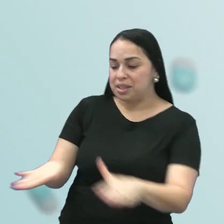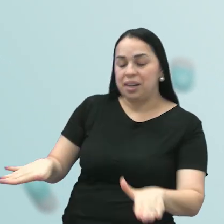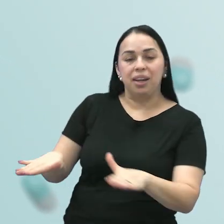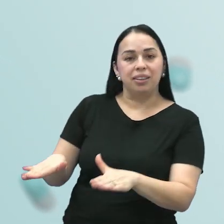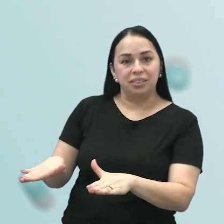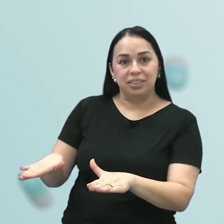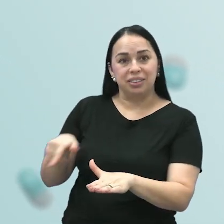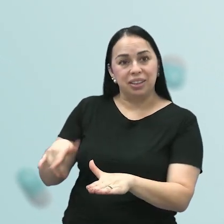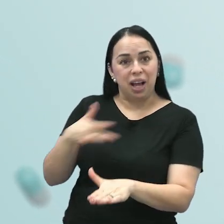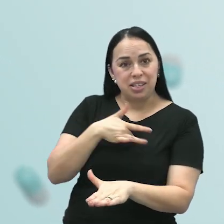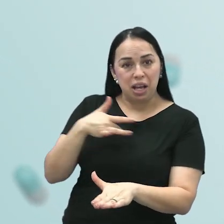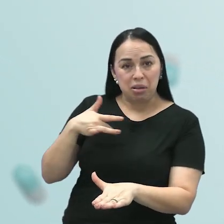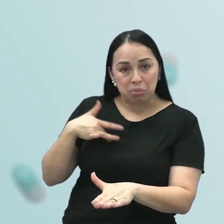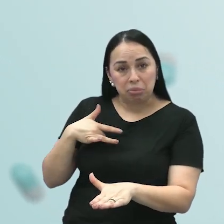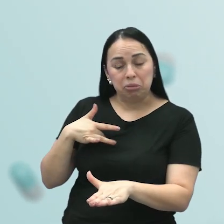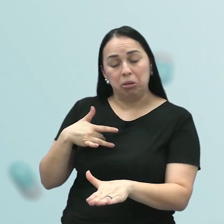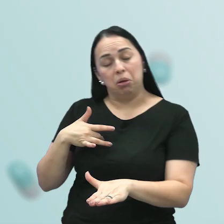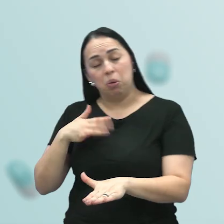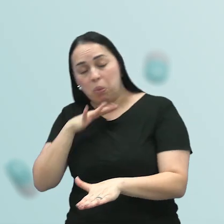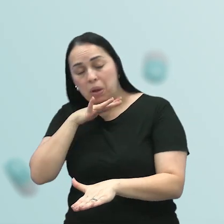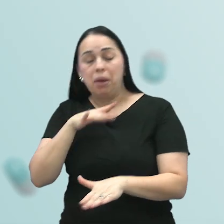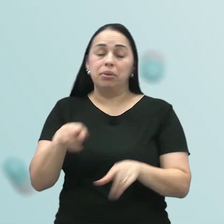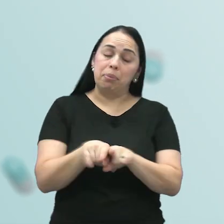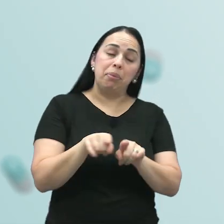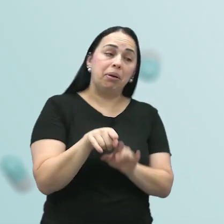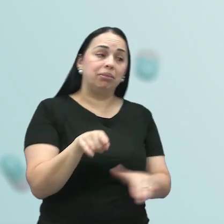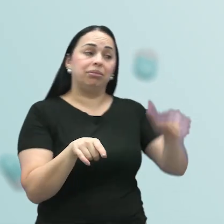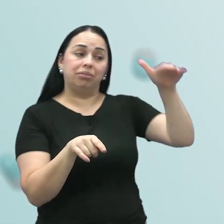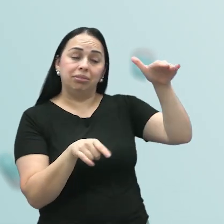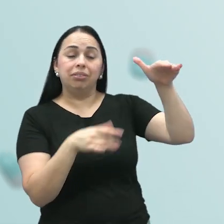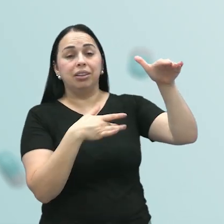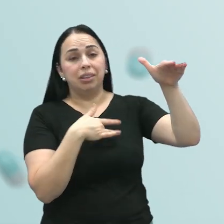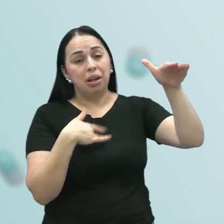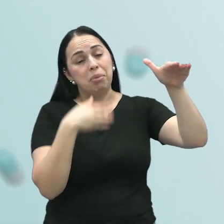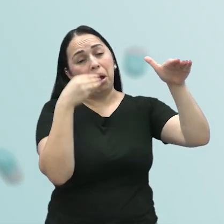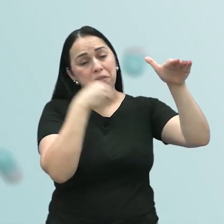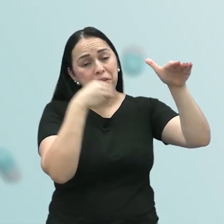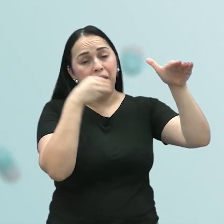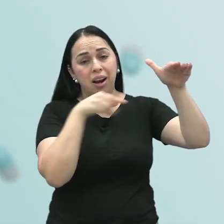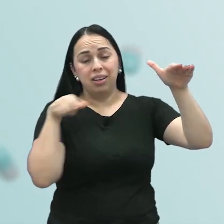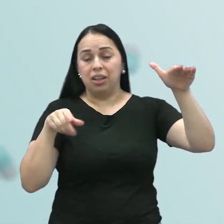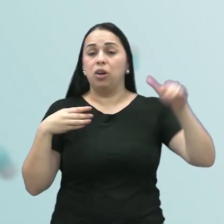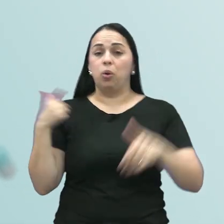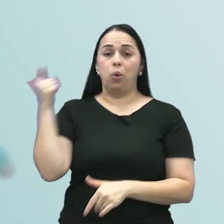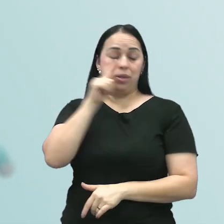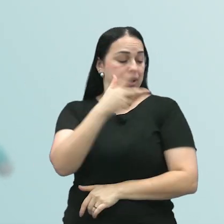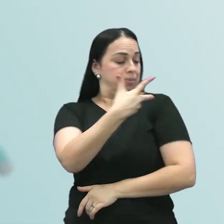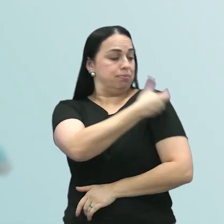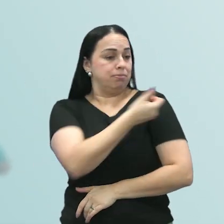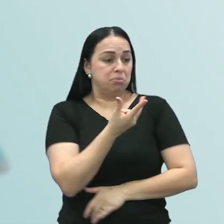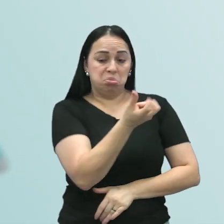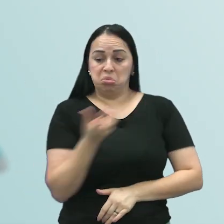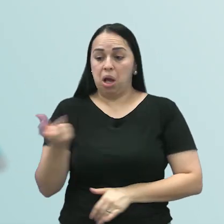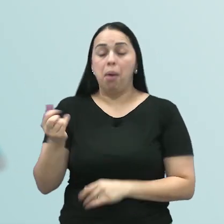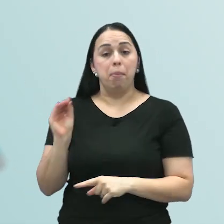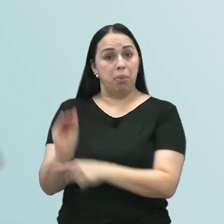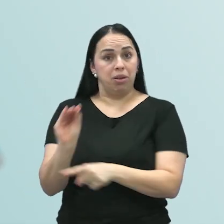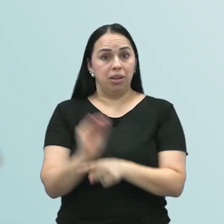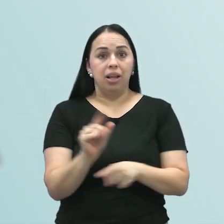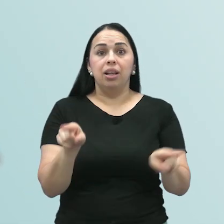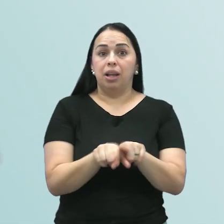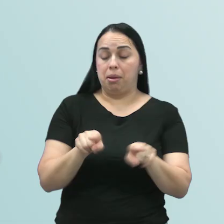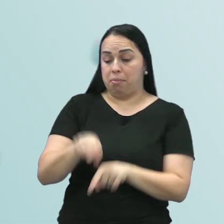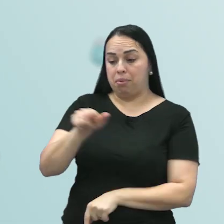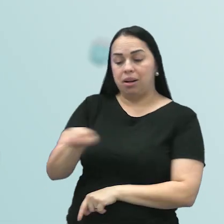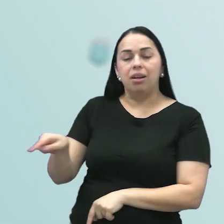crianças pequenas com a saúde debilitada, como os idosos, que às vezes têm uma saúde mais fragilizada. Lembrar sempre dos nossos